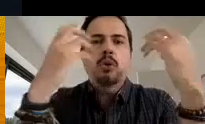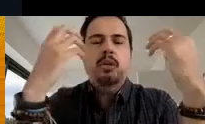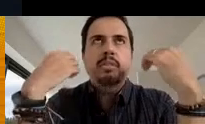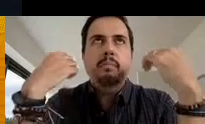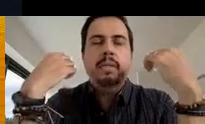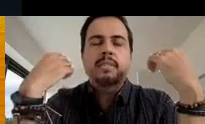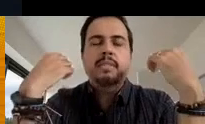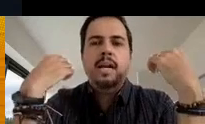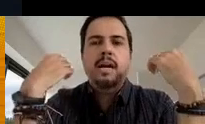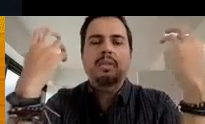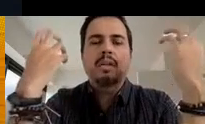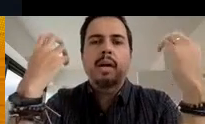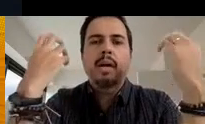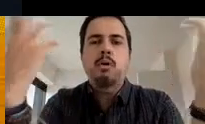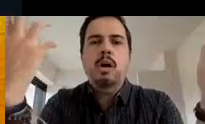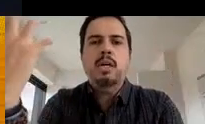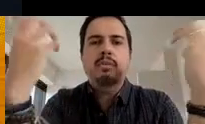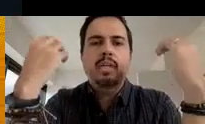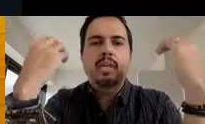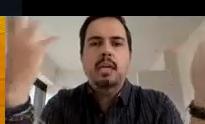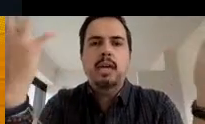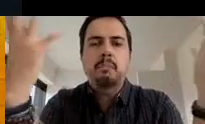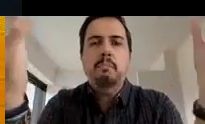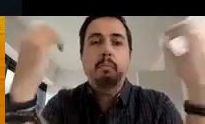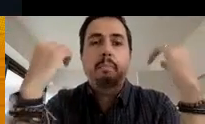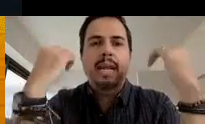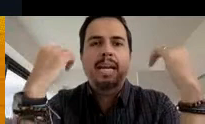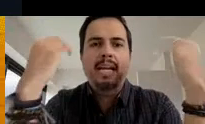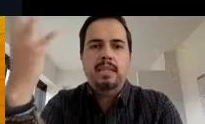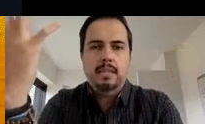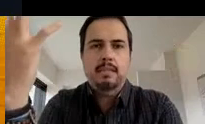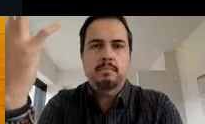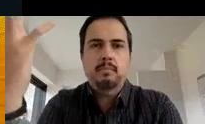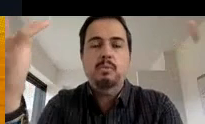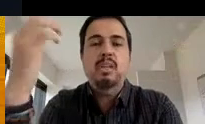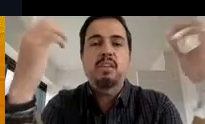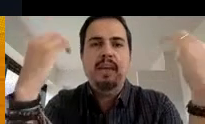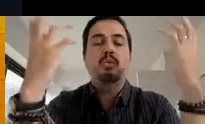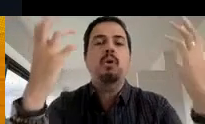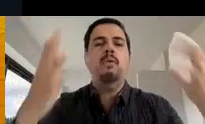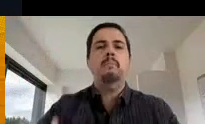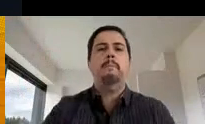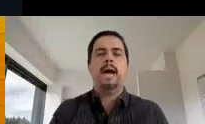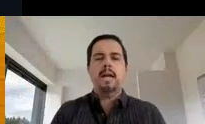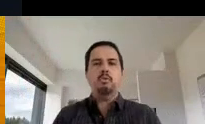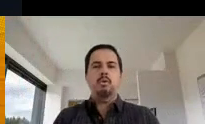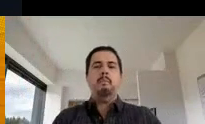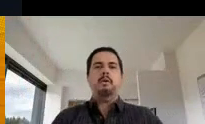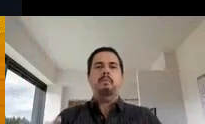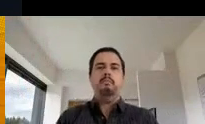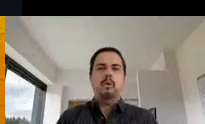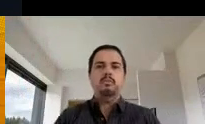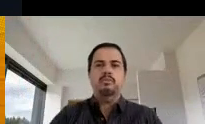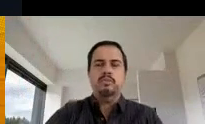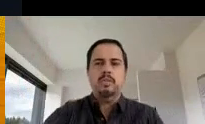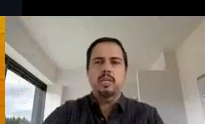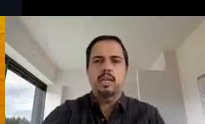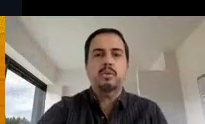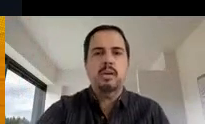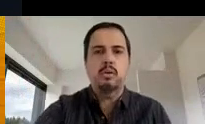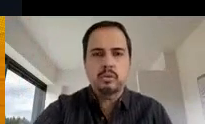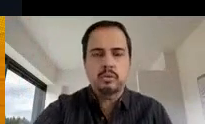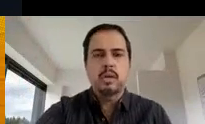O moonshot é você pensar na causa maior que você quer para o planeta. para o universo. Qual é o impacto, qual é o